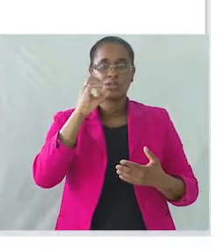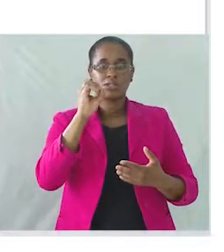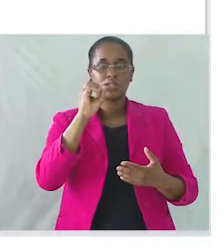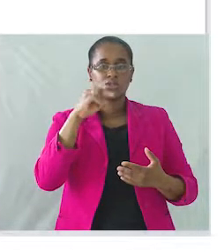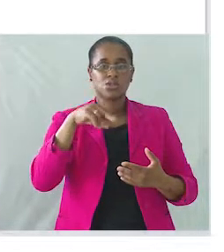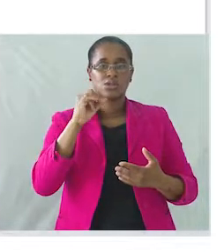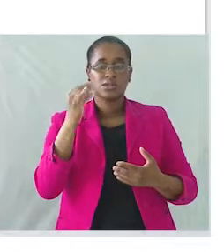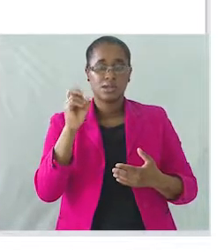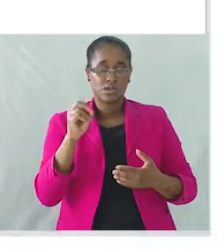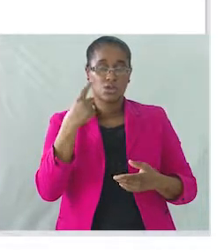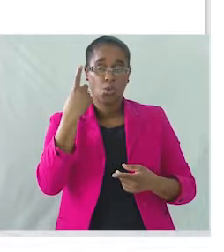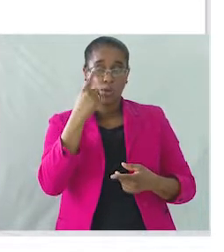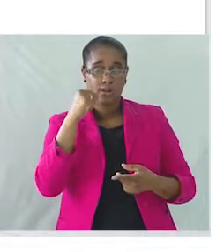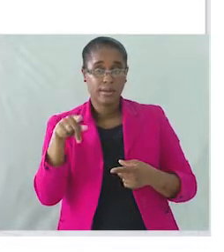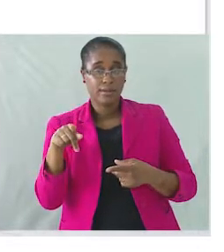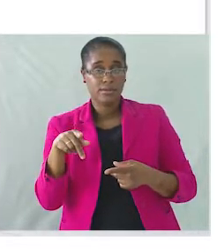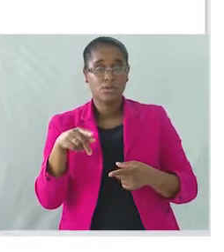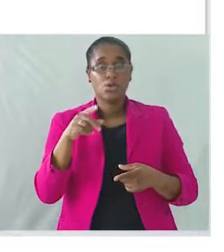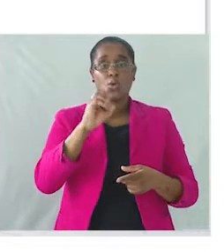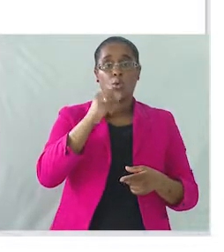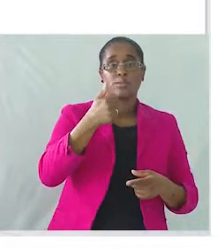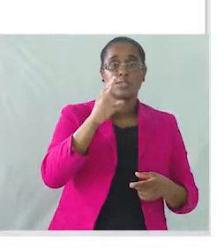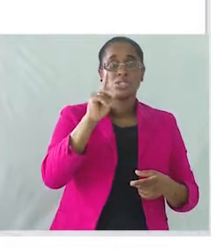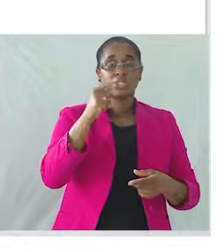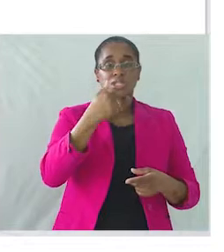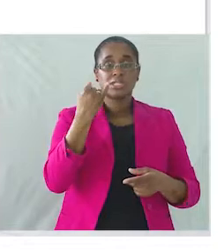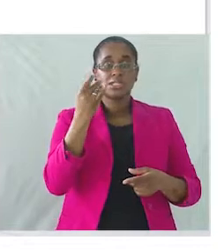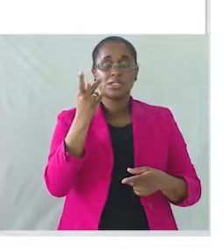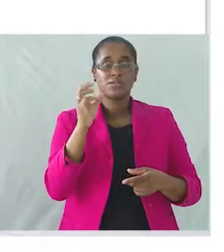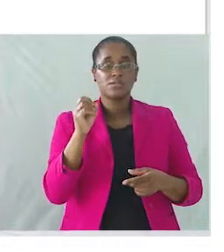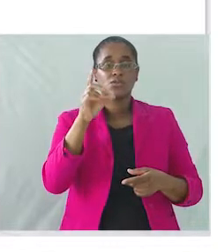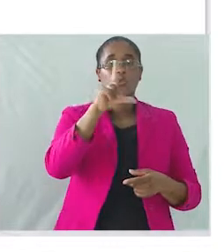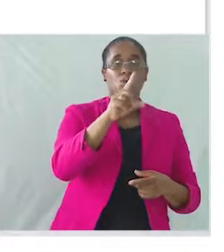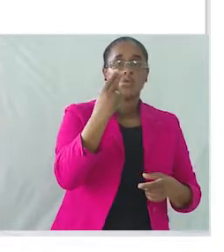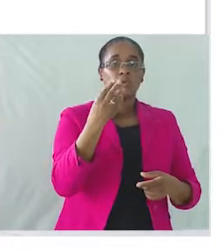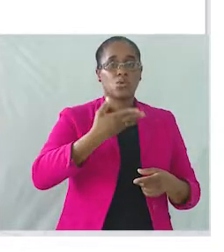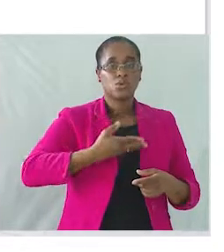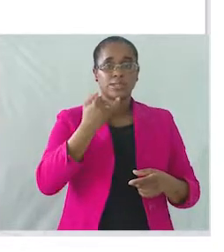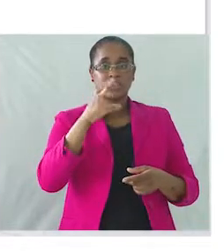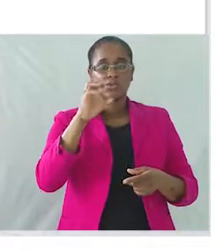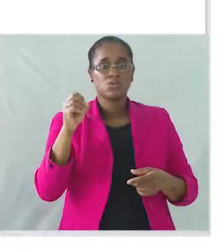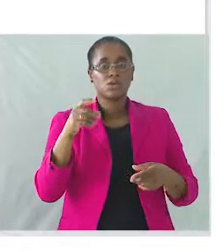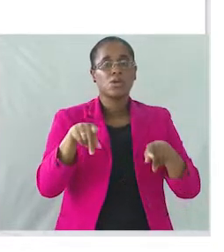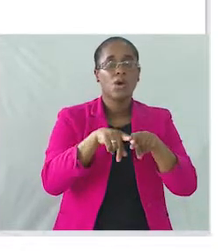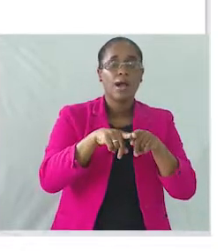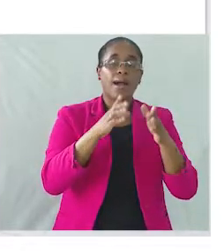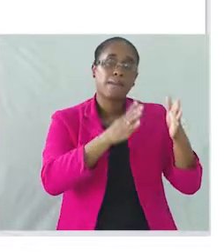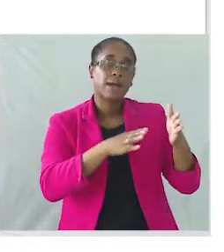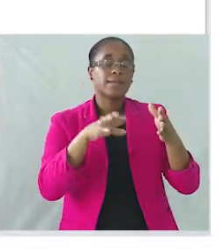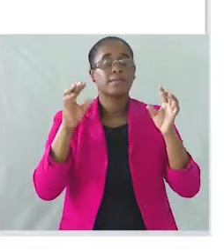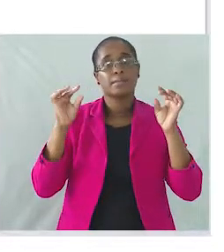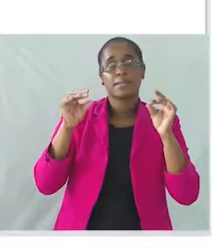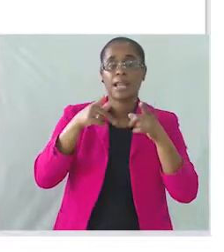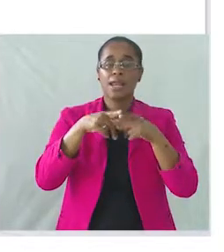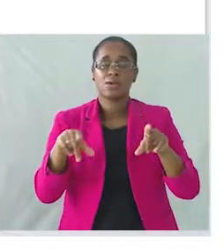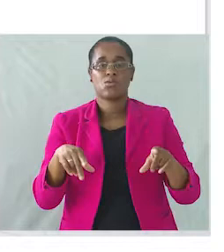objetivo lúdico, tem a ver com a parte de lazer da língua, parte em